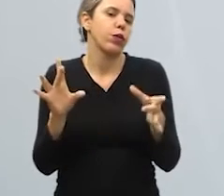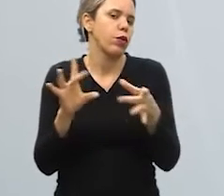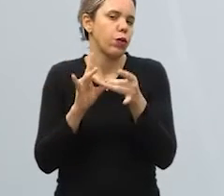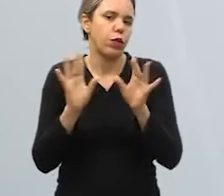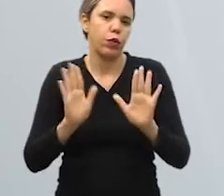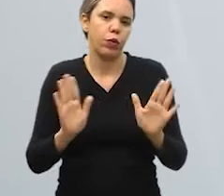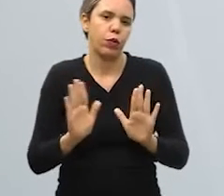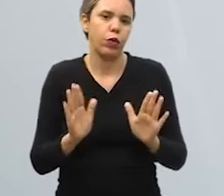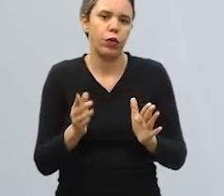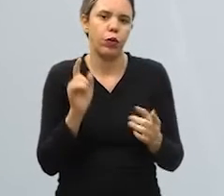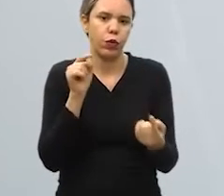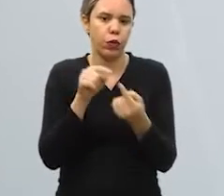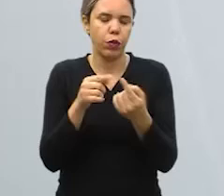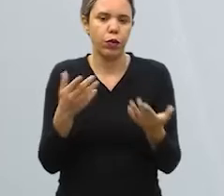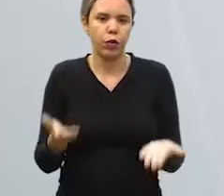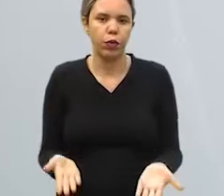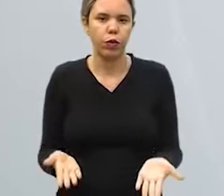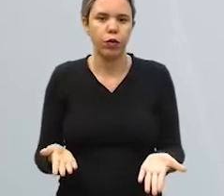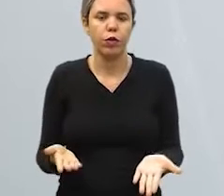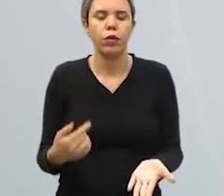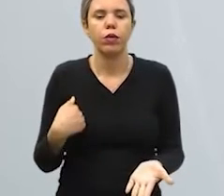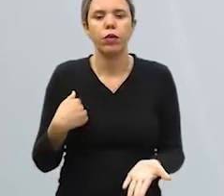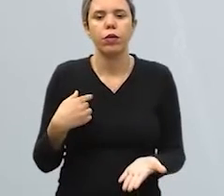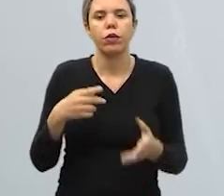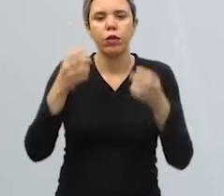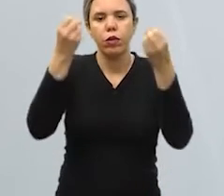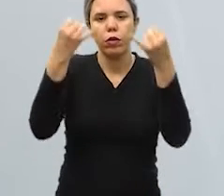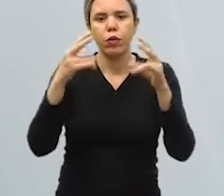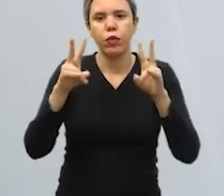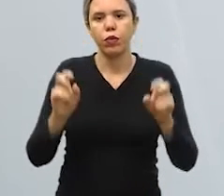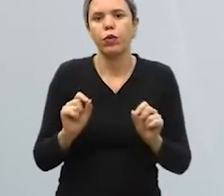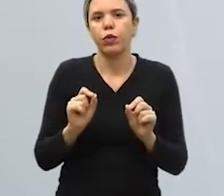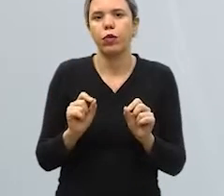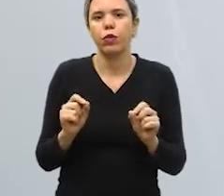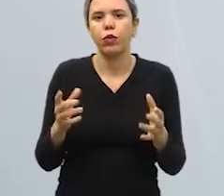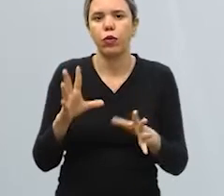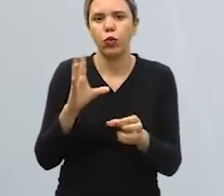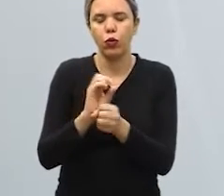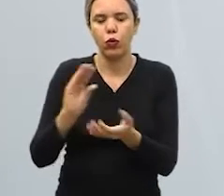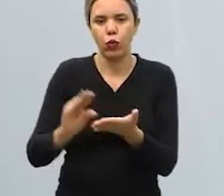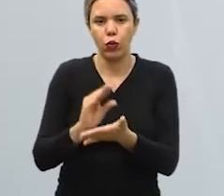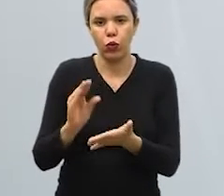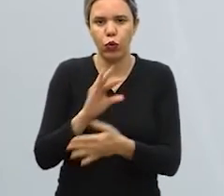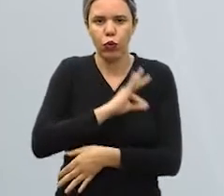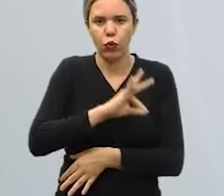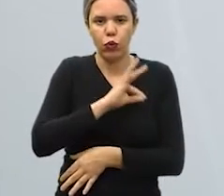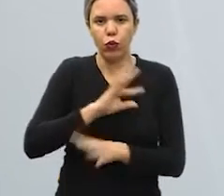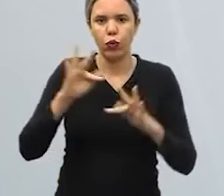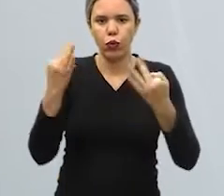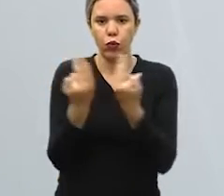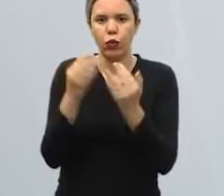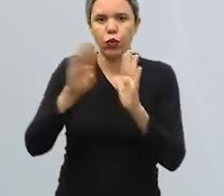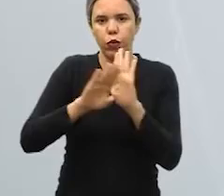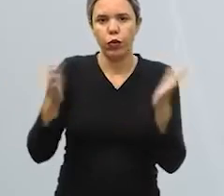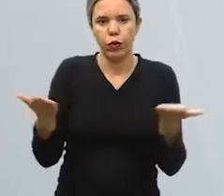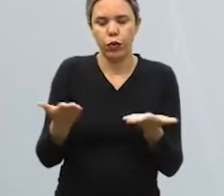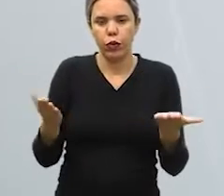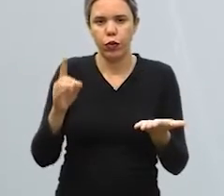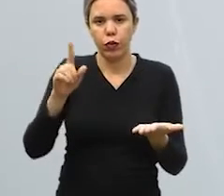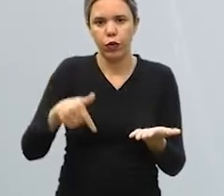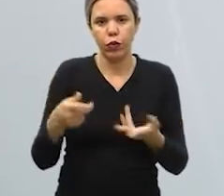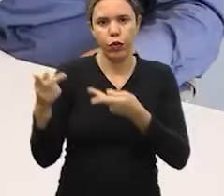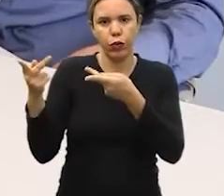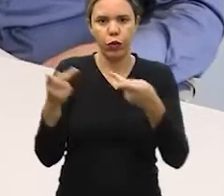unir nesse objetivo. Então, a gente vai tratar a respeito desse orçamento familiar no programa de hoje. Para isso, a